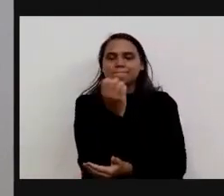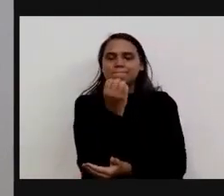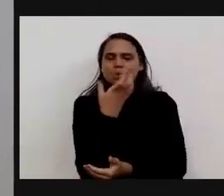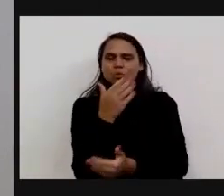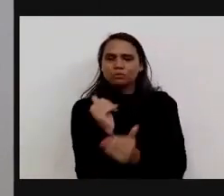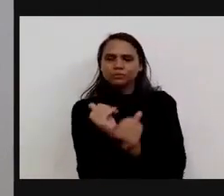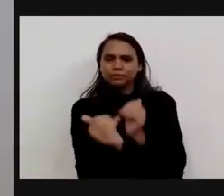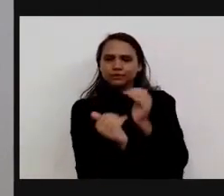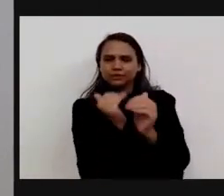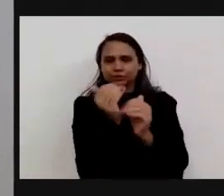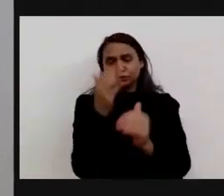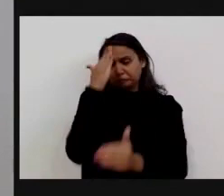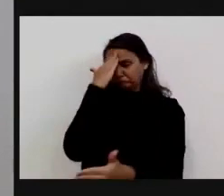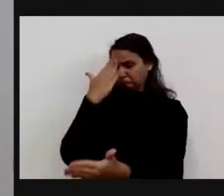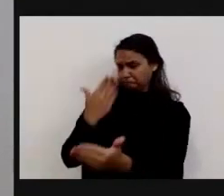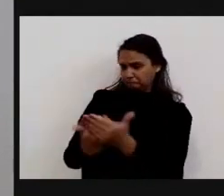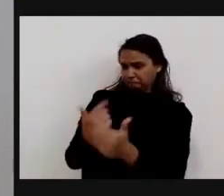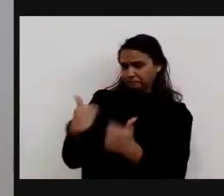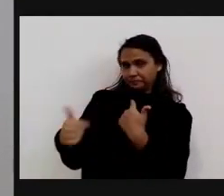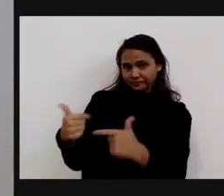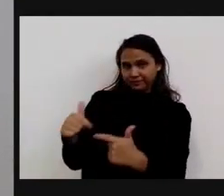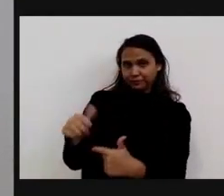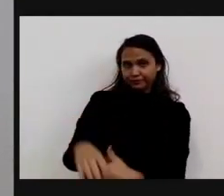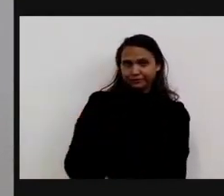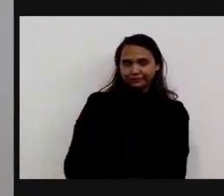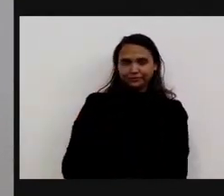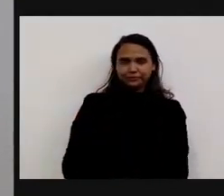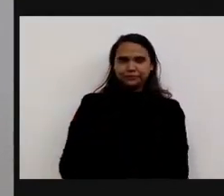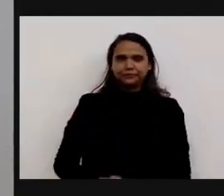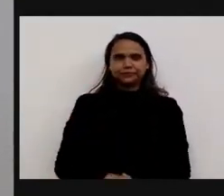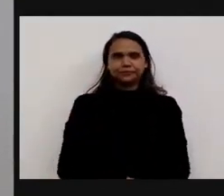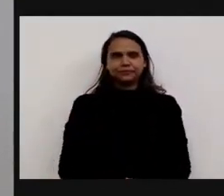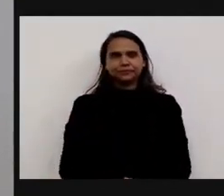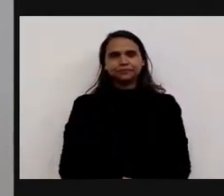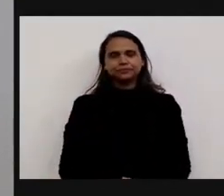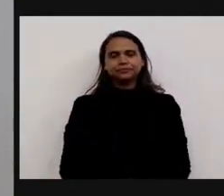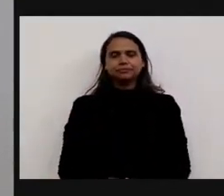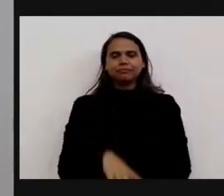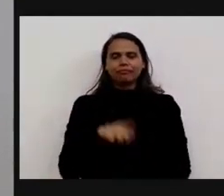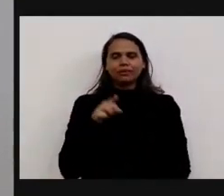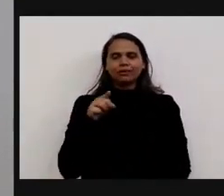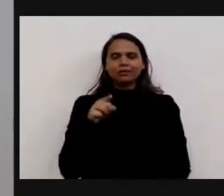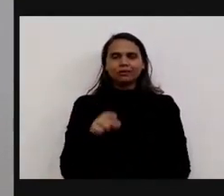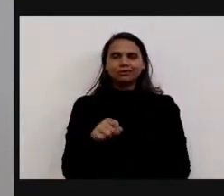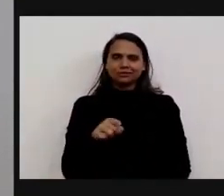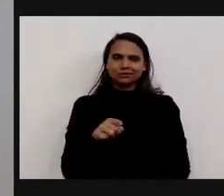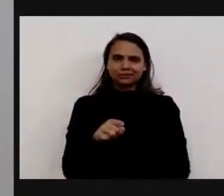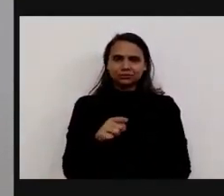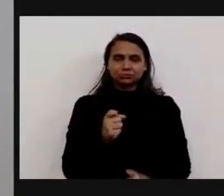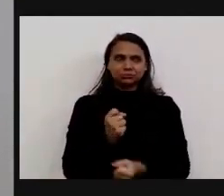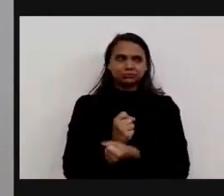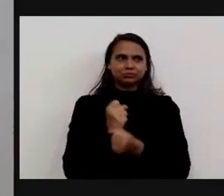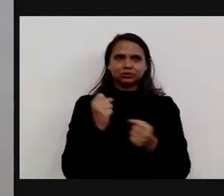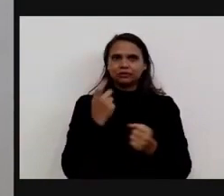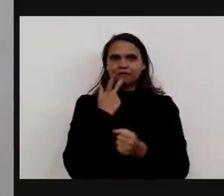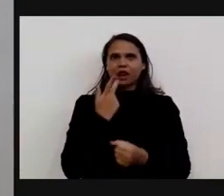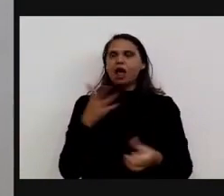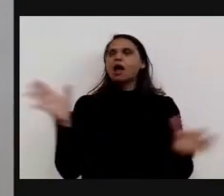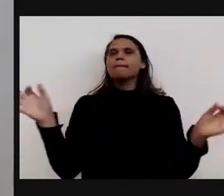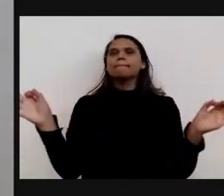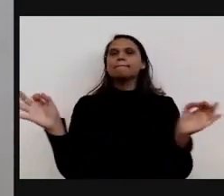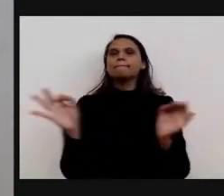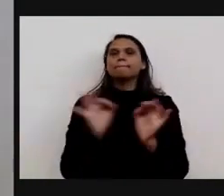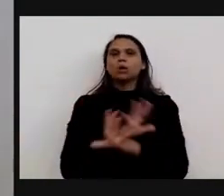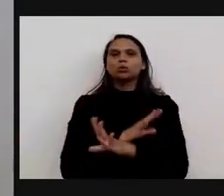também confiança no trabalho né E isso gente não dá para fazer assim ó agora Acabou a brincadeira